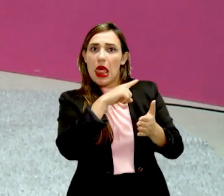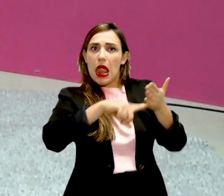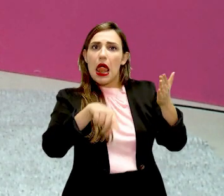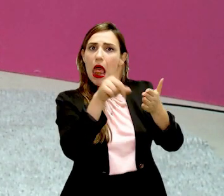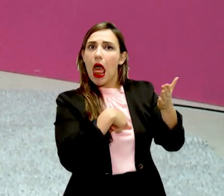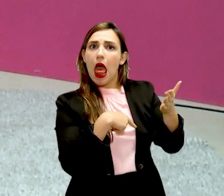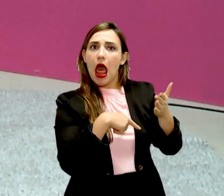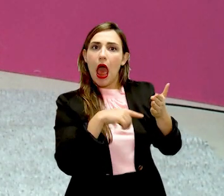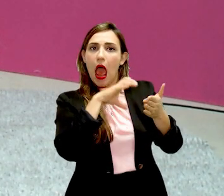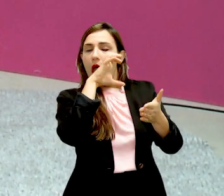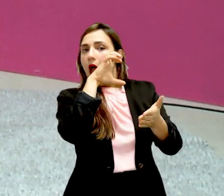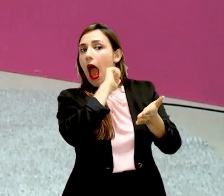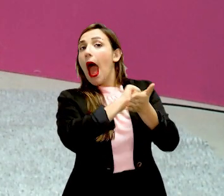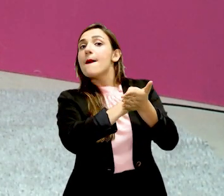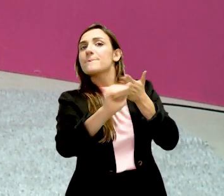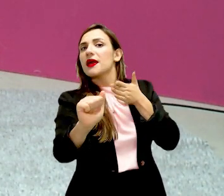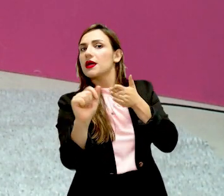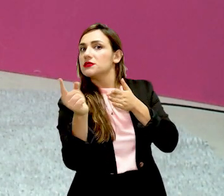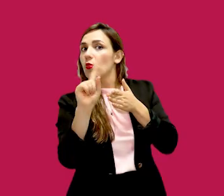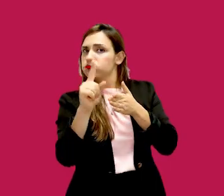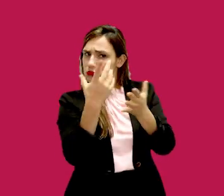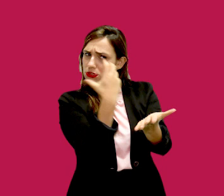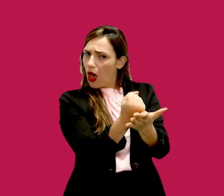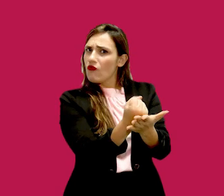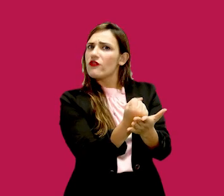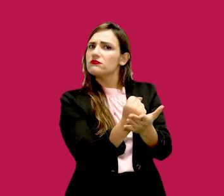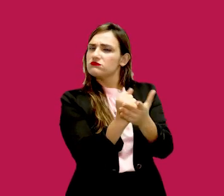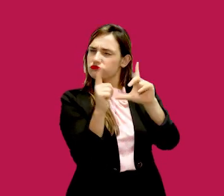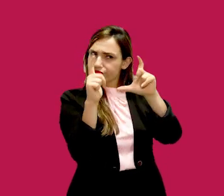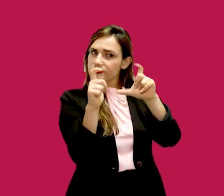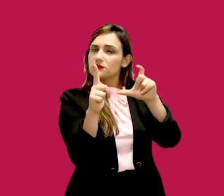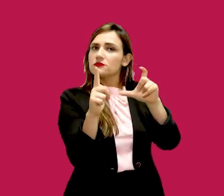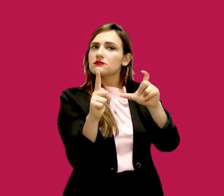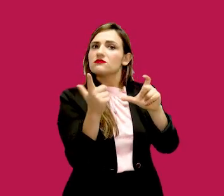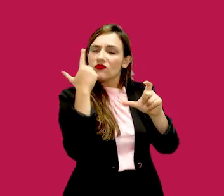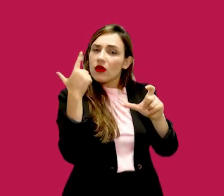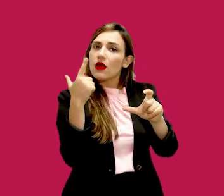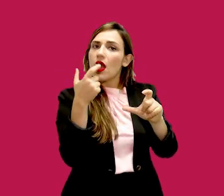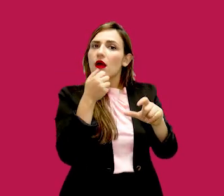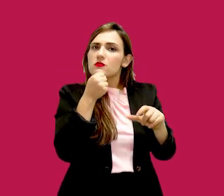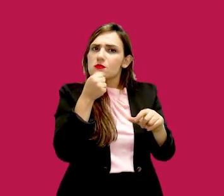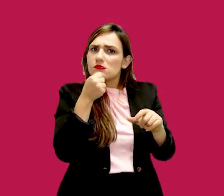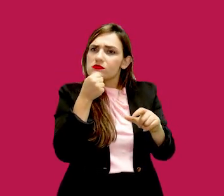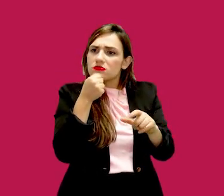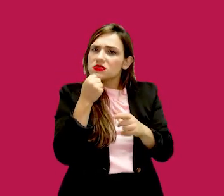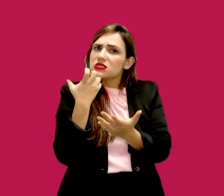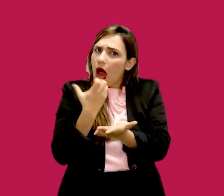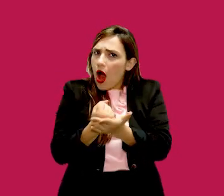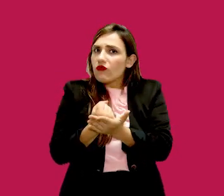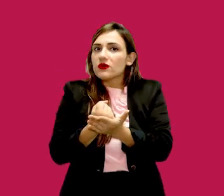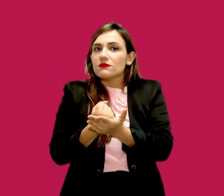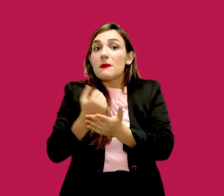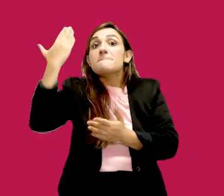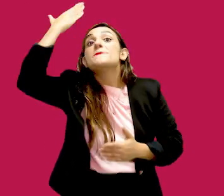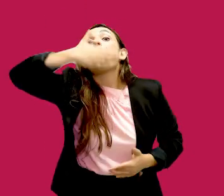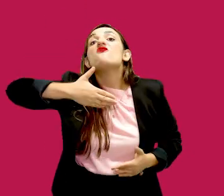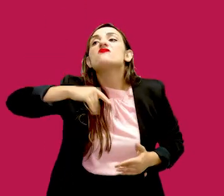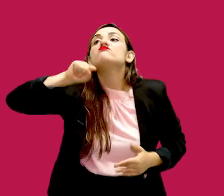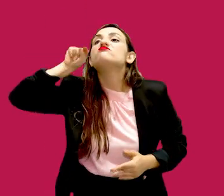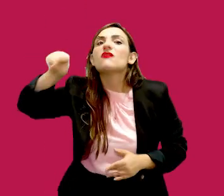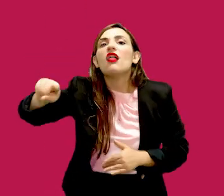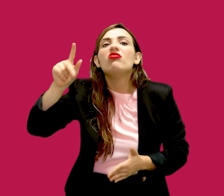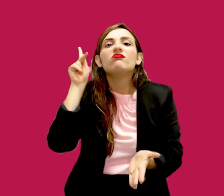recebidas, printar essas mensagens, salvar as mensagens, salvar os áudios, tentar de alguma